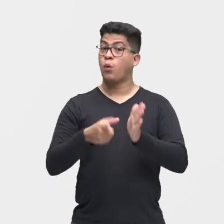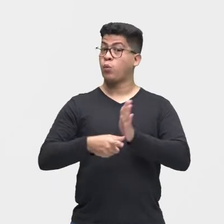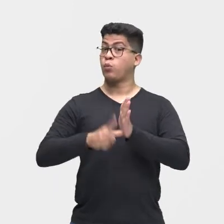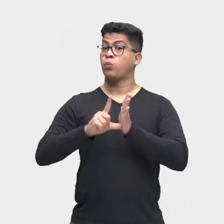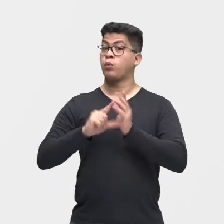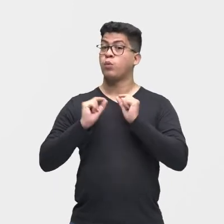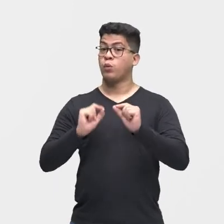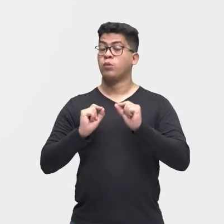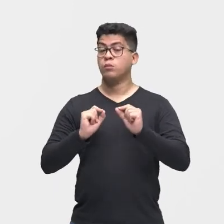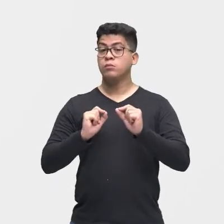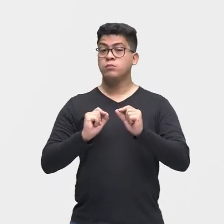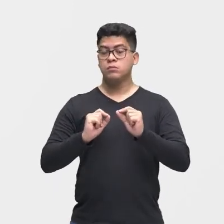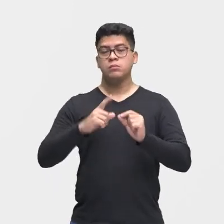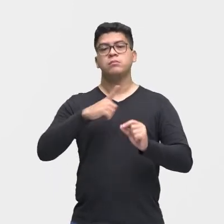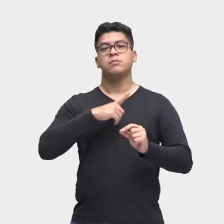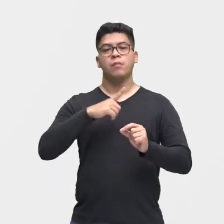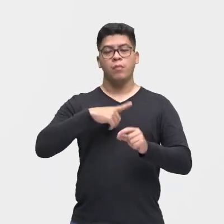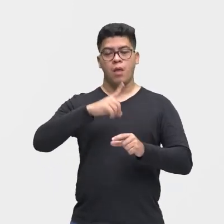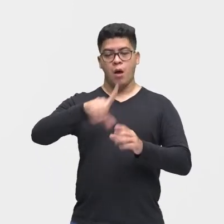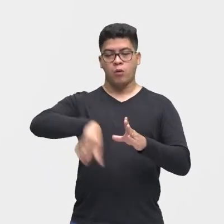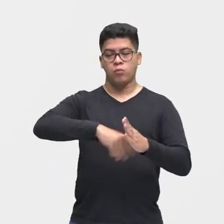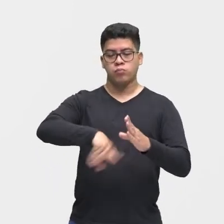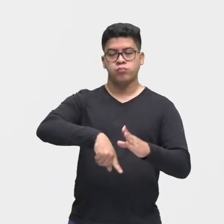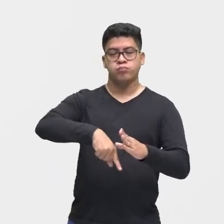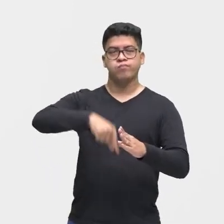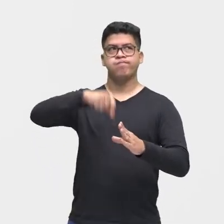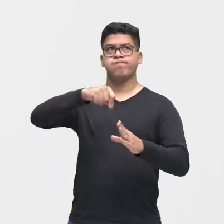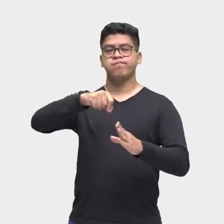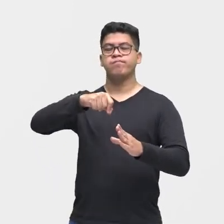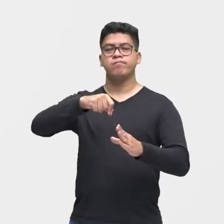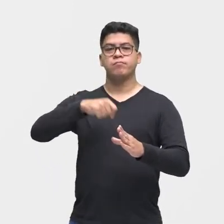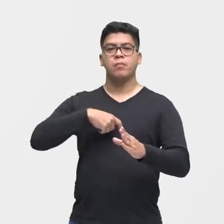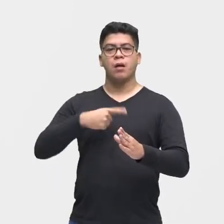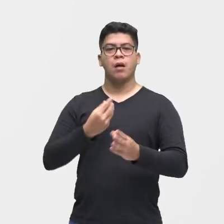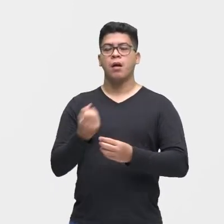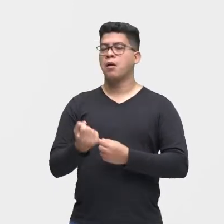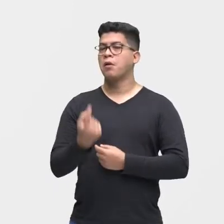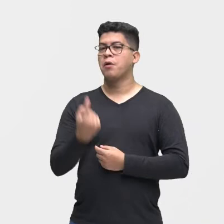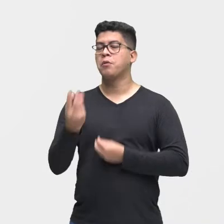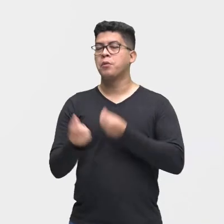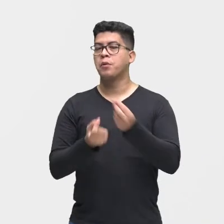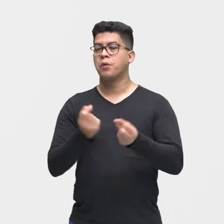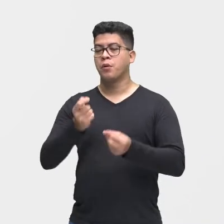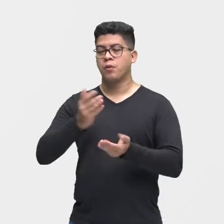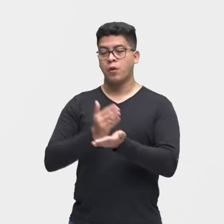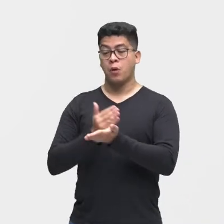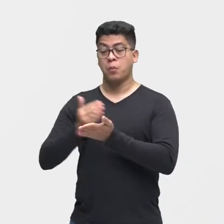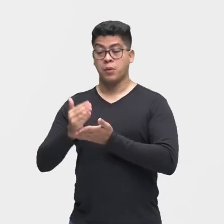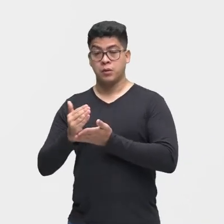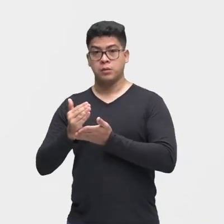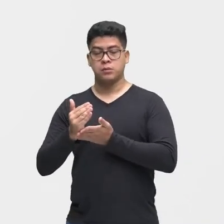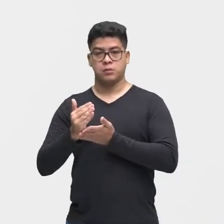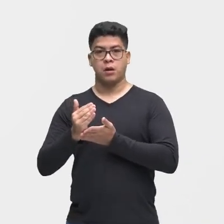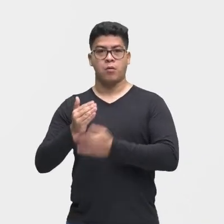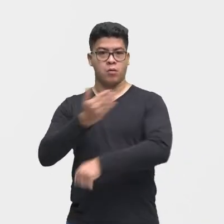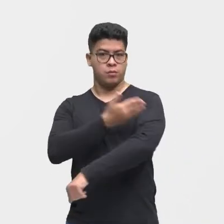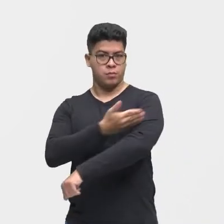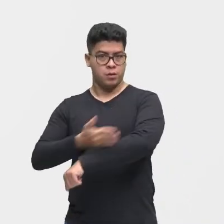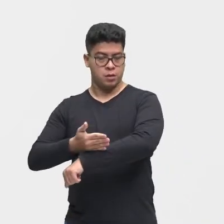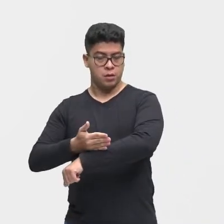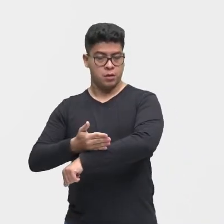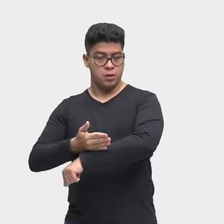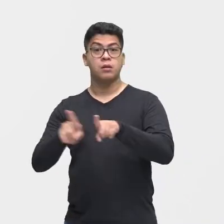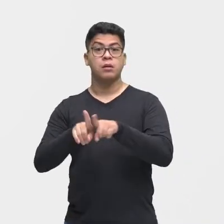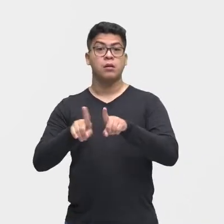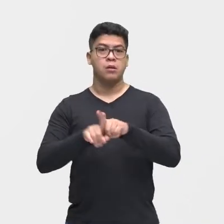que acontece um sorteio para saber que já está com as peças brancas e quem ficará com as peças negras porque as